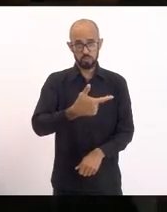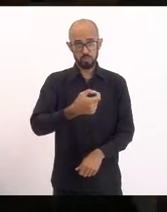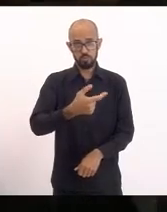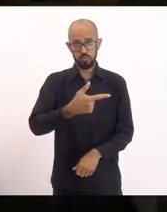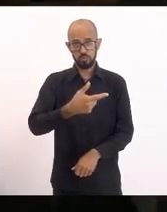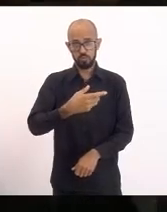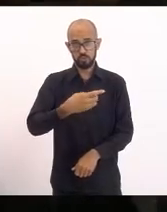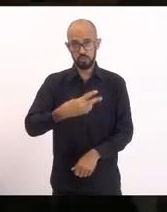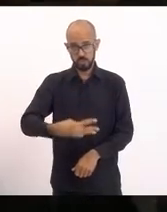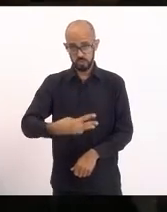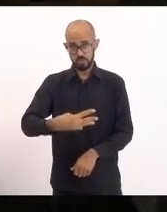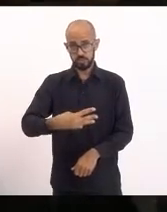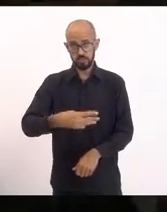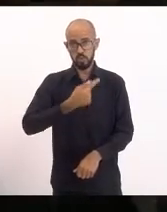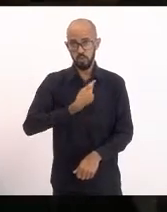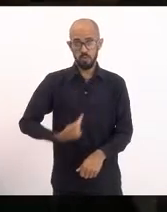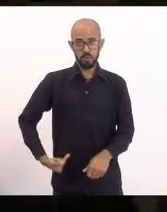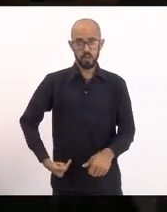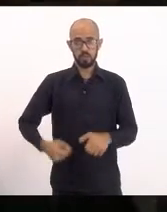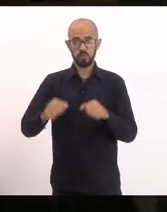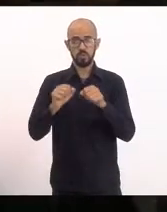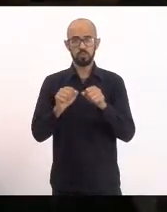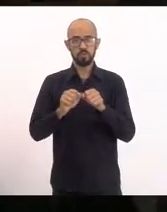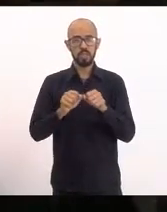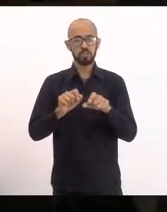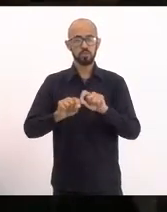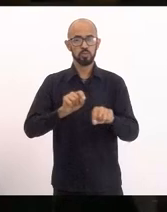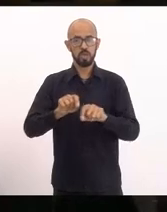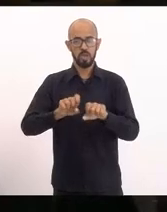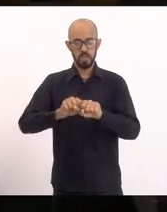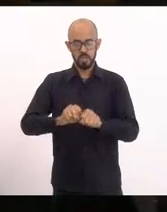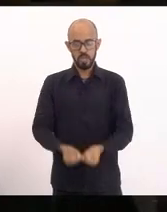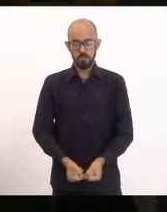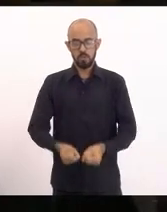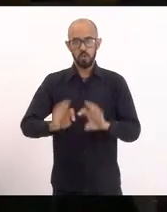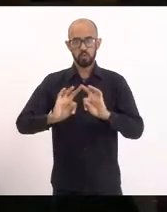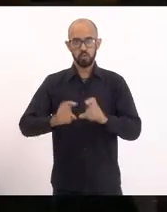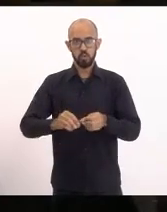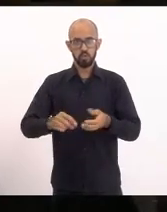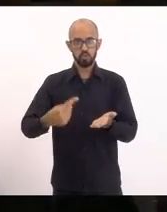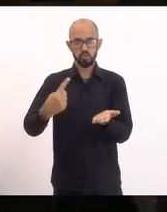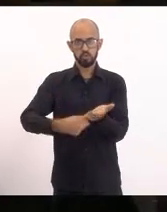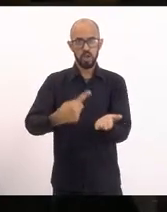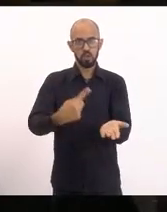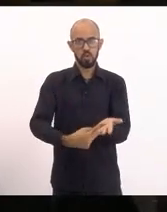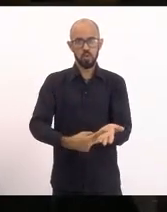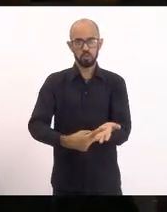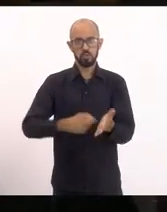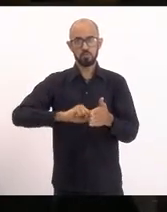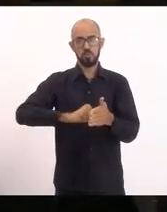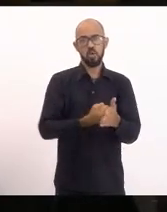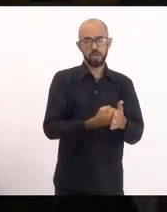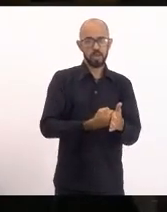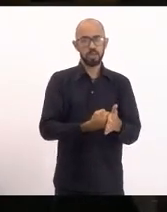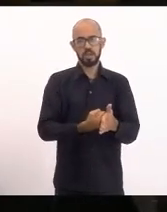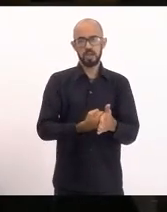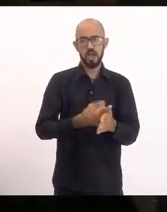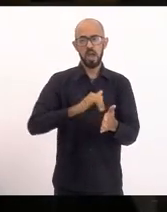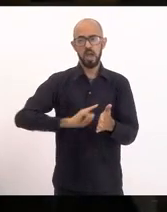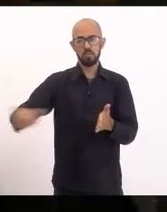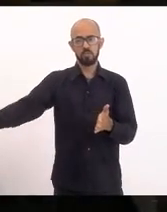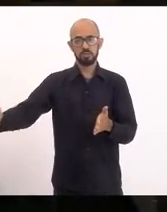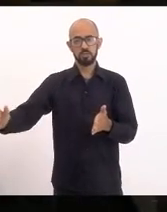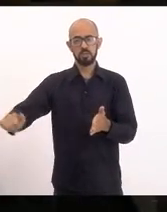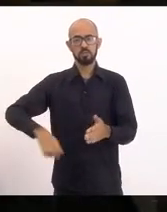o governador? Quebra os acordos e veta, alegando vício